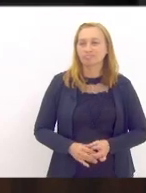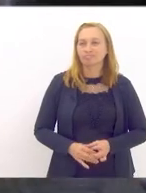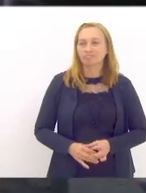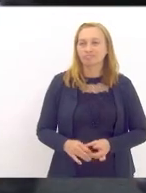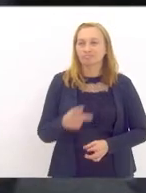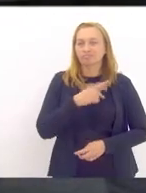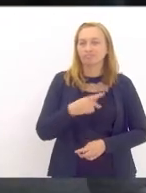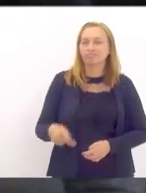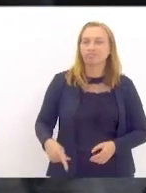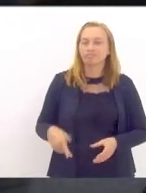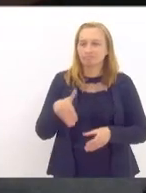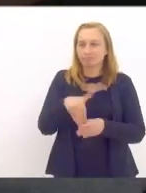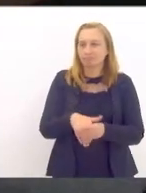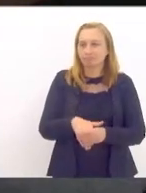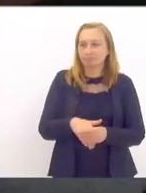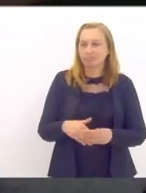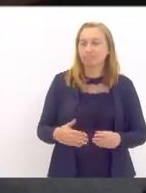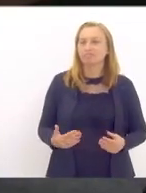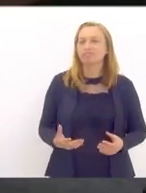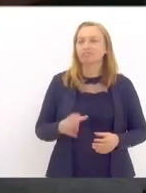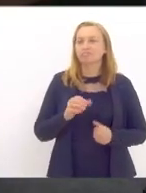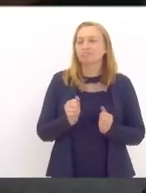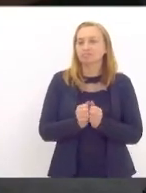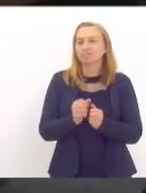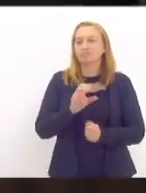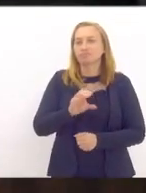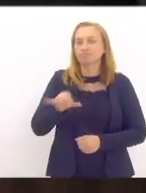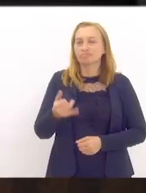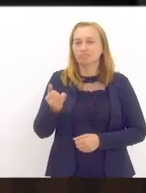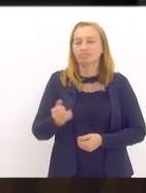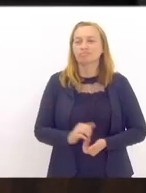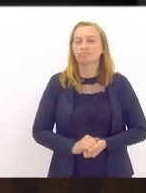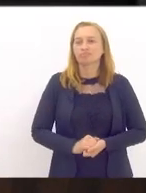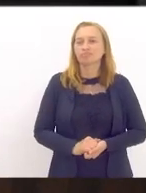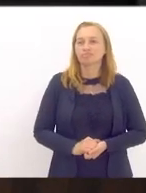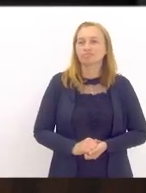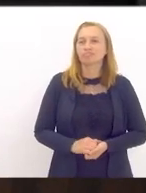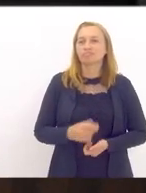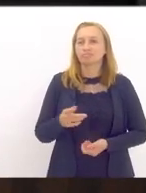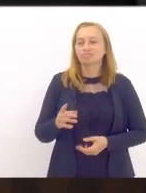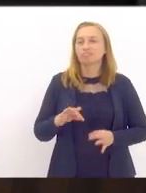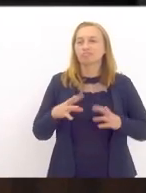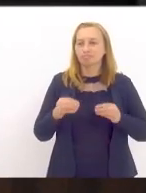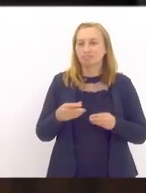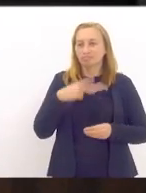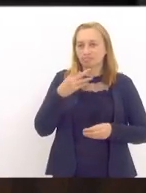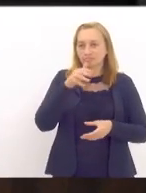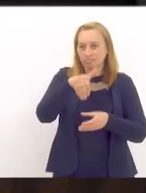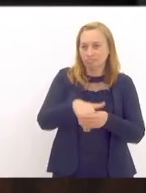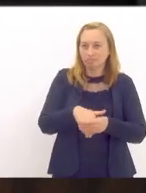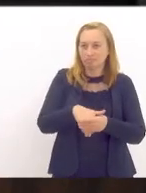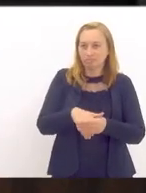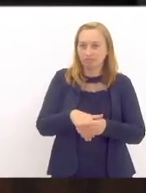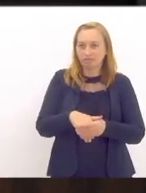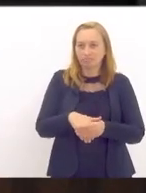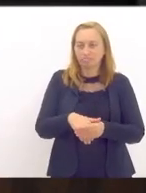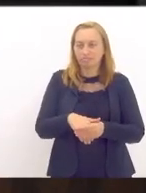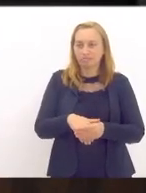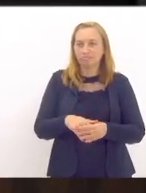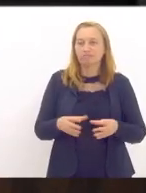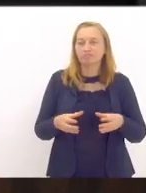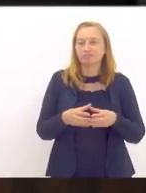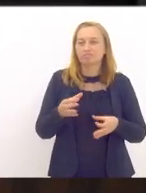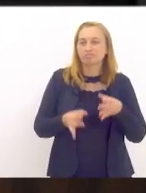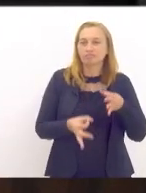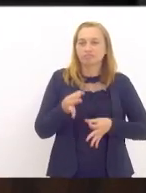Presidente voto de acordo com a ccj com os pareceres emitidos em votação parecida comissão